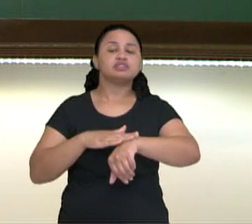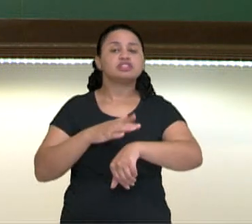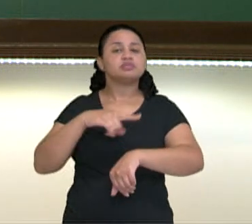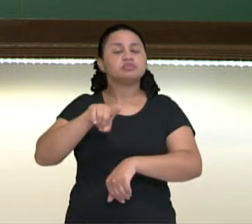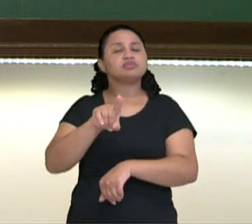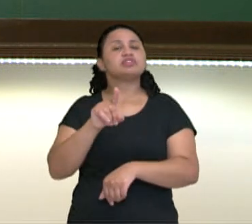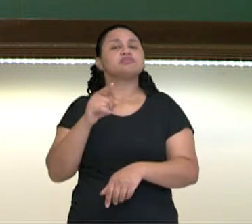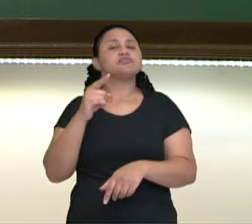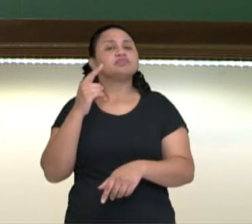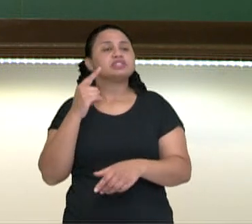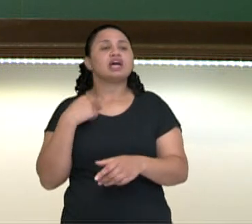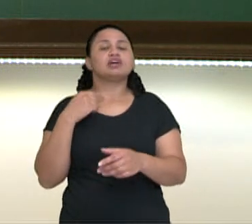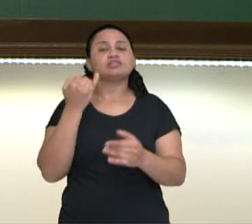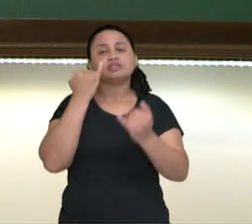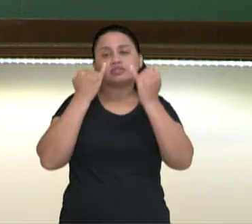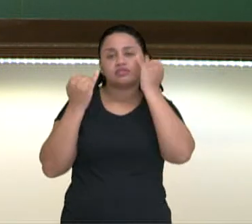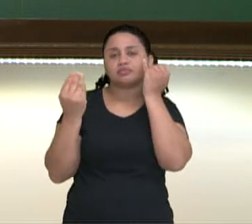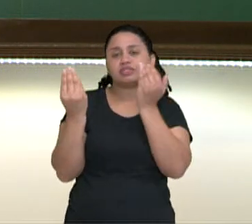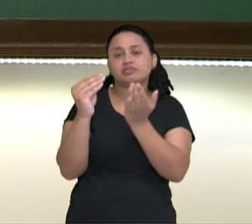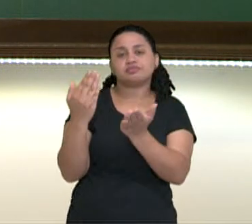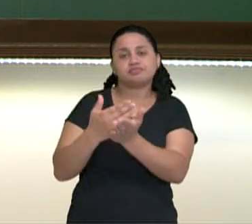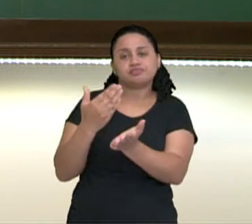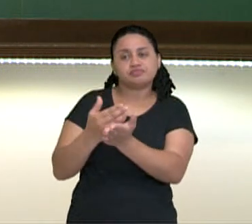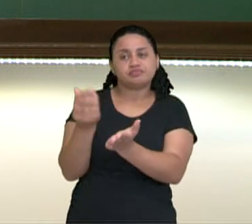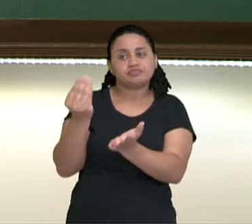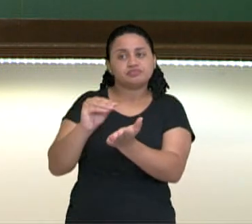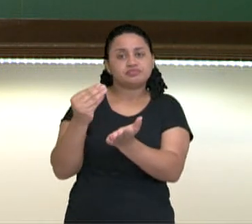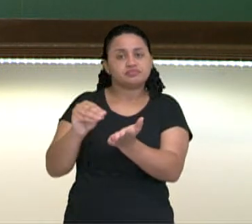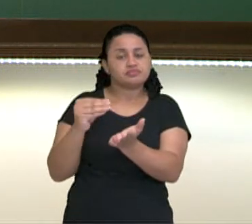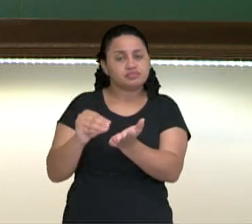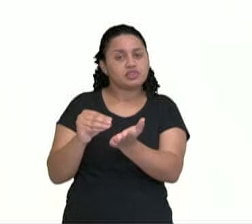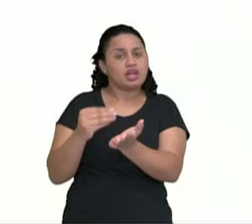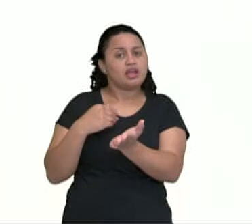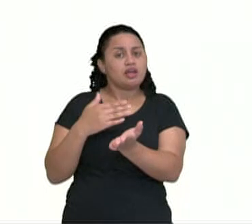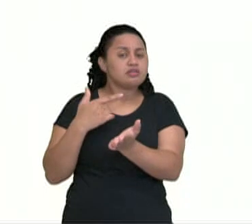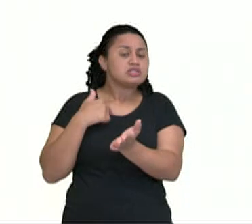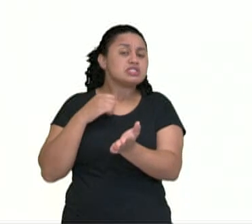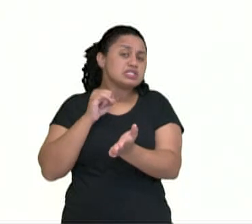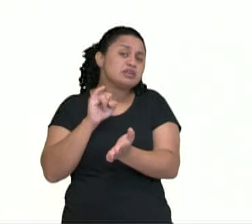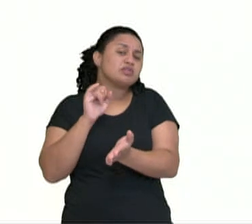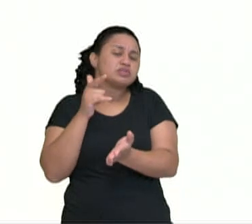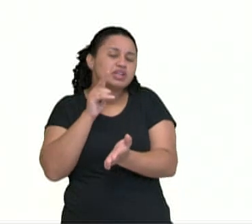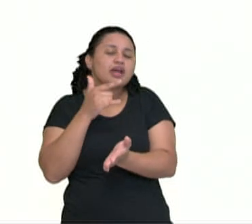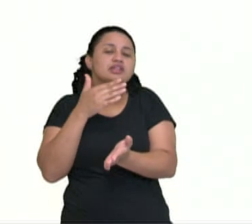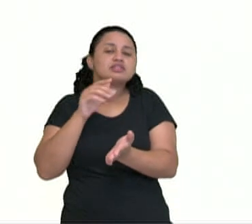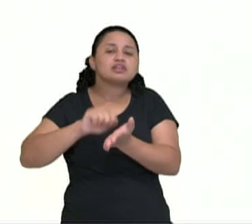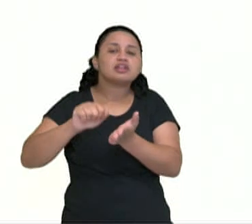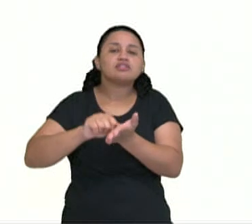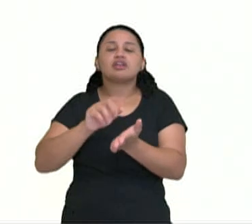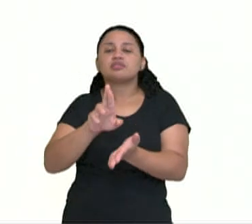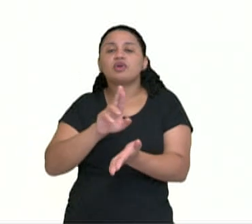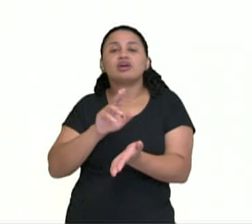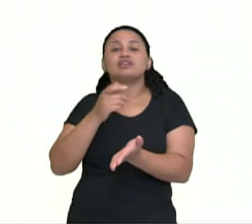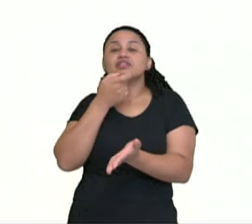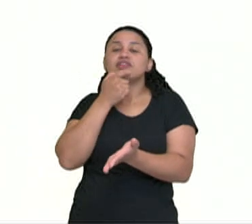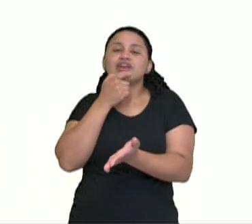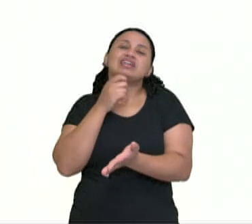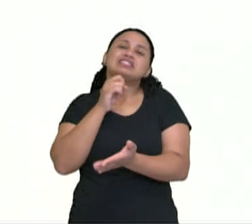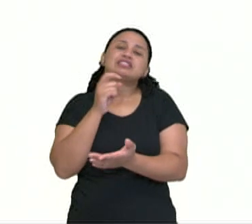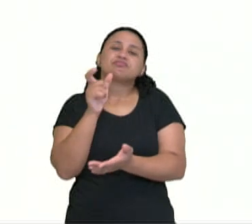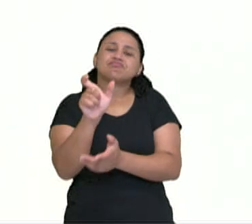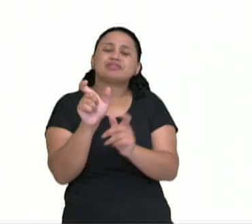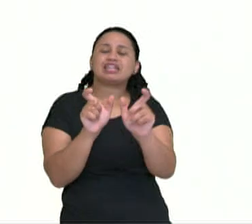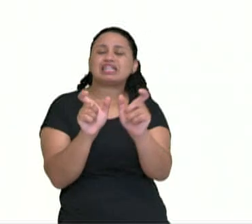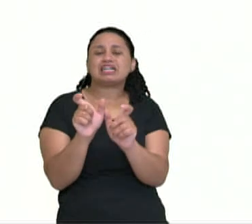vai registrar essas informações no seu caderno, de preferência escreva a resposta em inglês. Se tiver ali alguma palavra que você